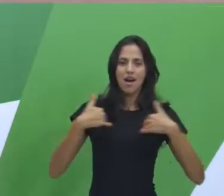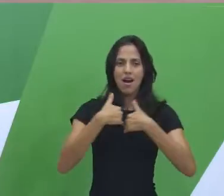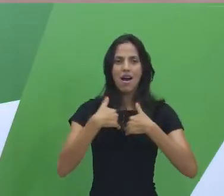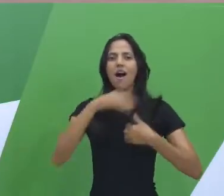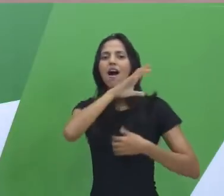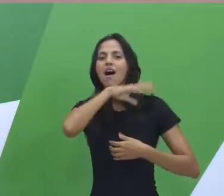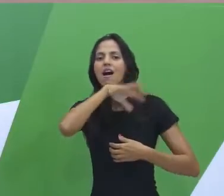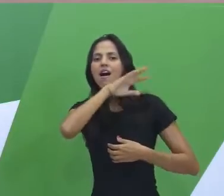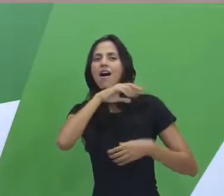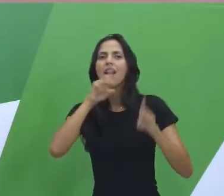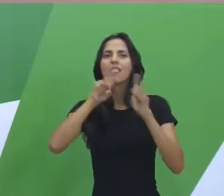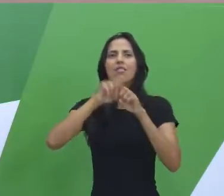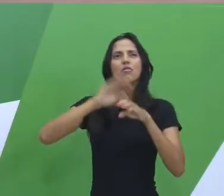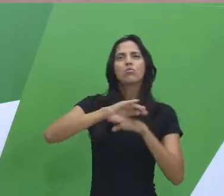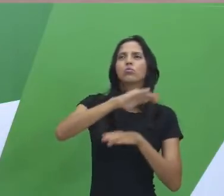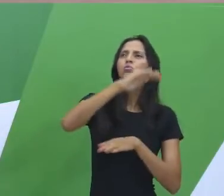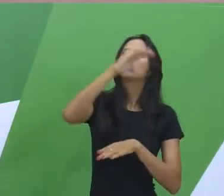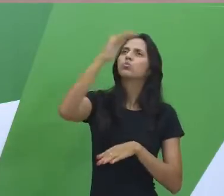cavernas, morro,